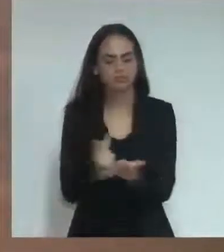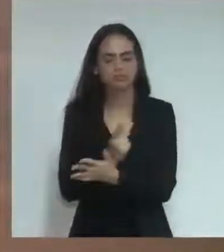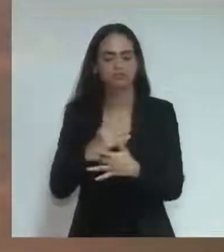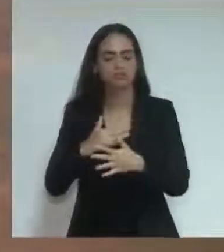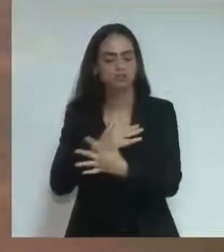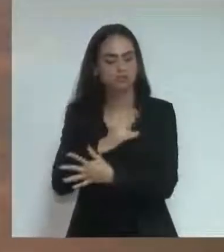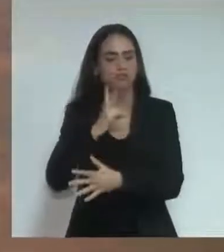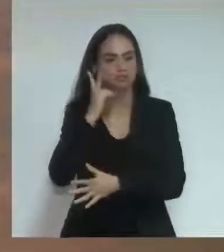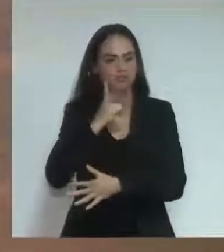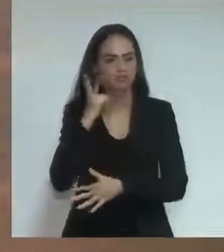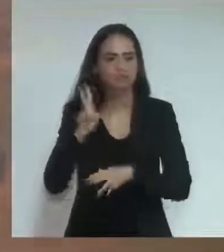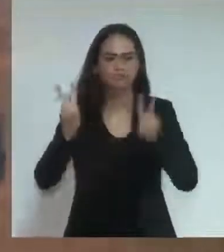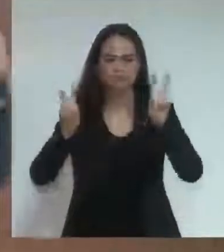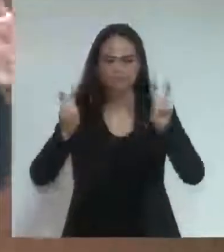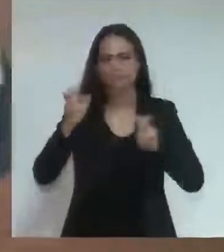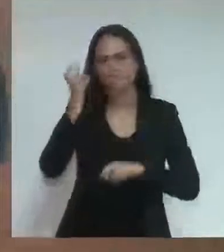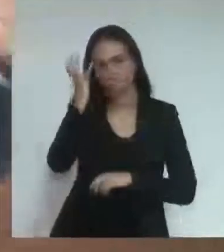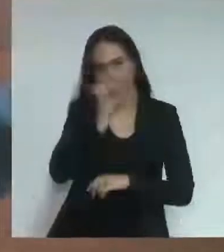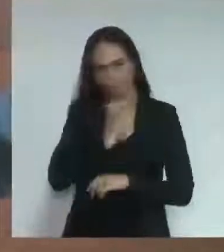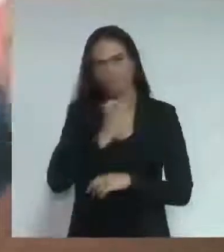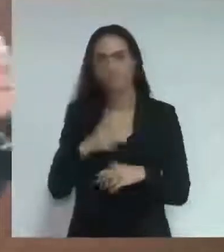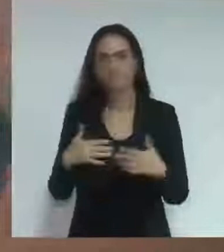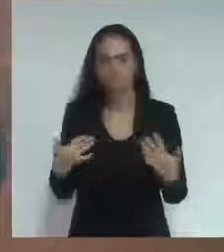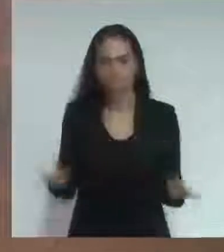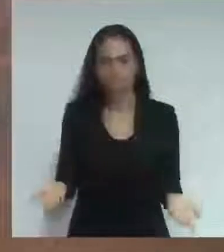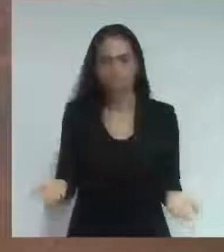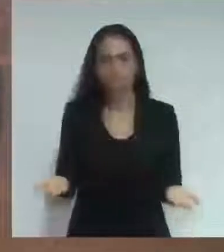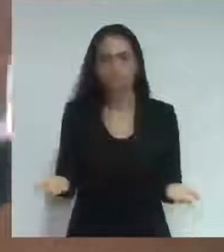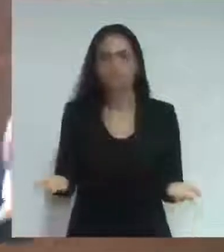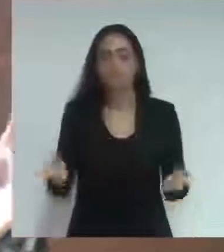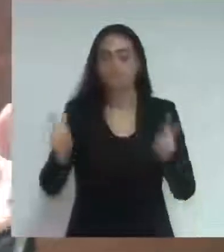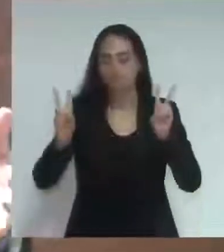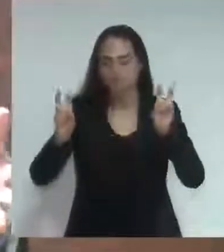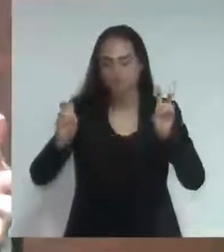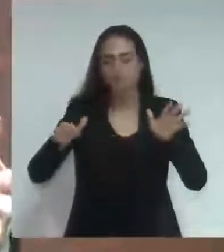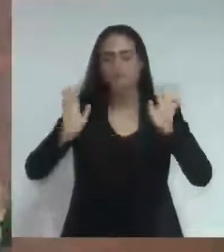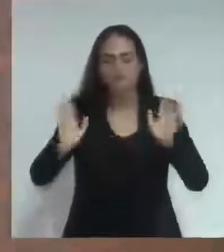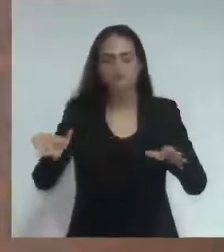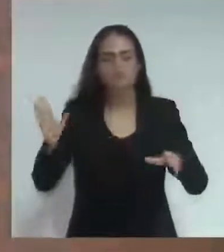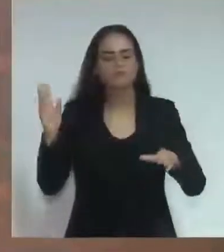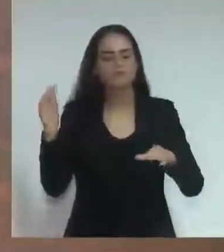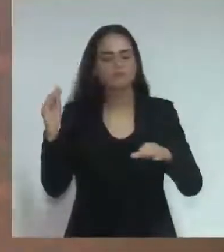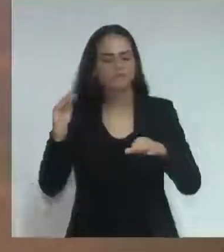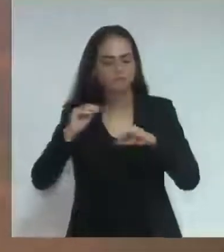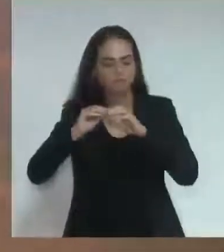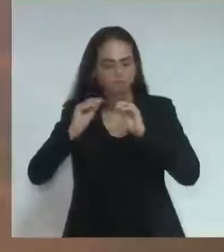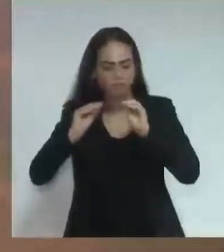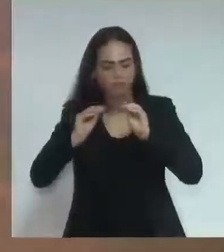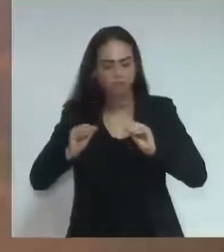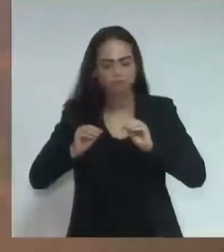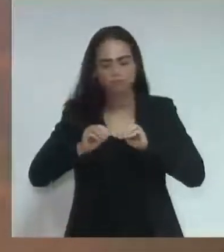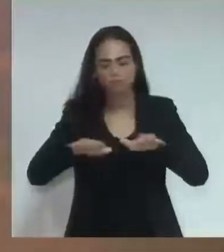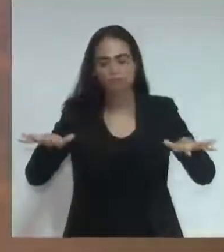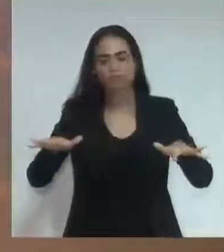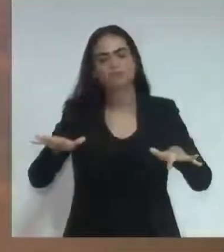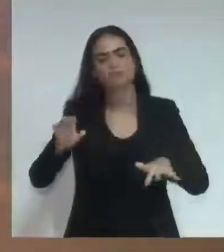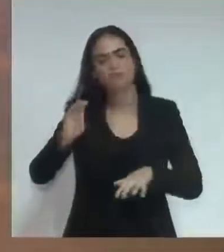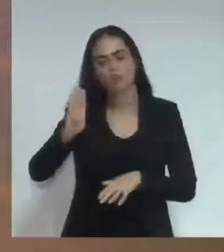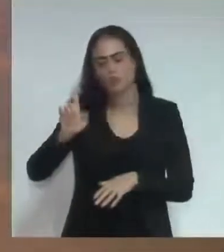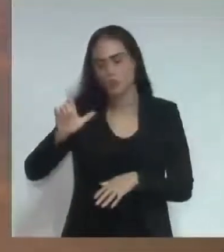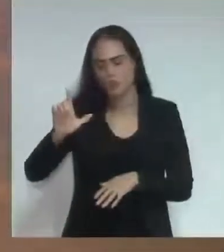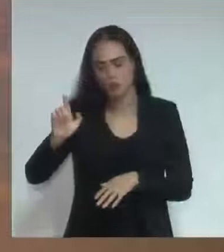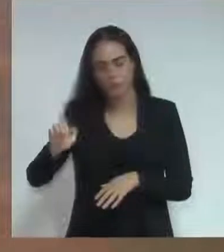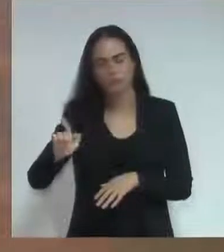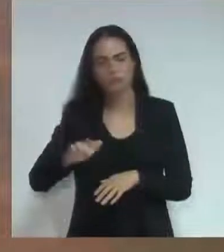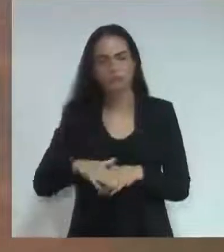sério como esse. Então, essas informações já estão no meu blog, já comentei ponto a ponto sobre os apontamentos